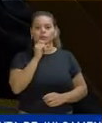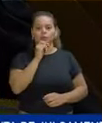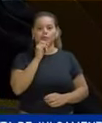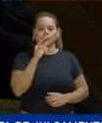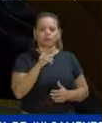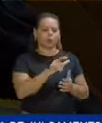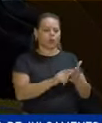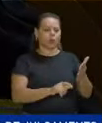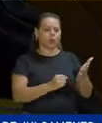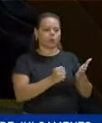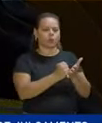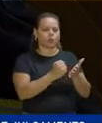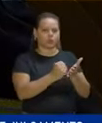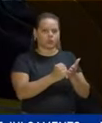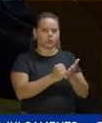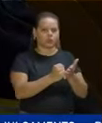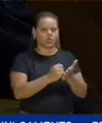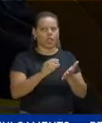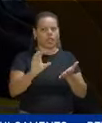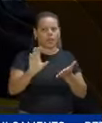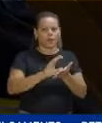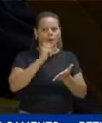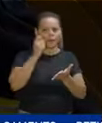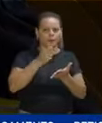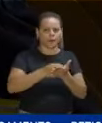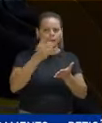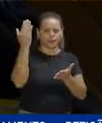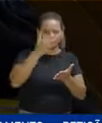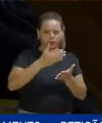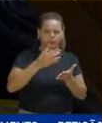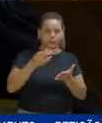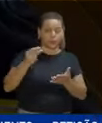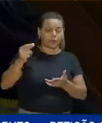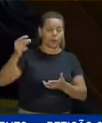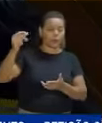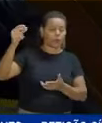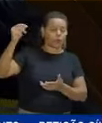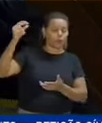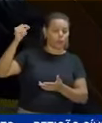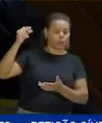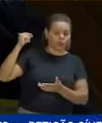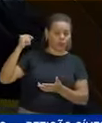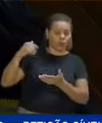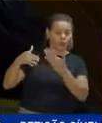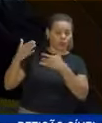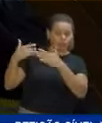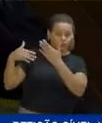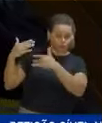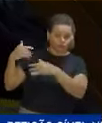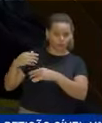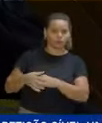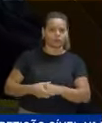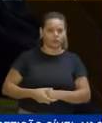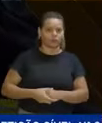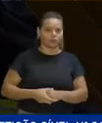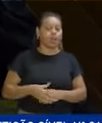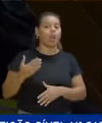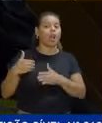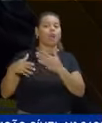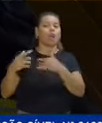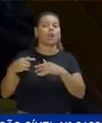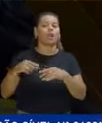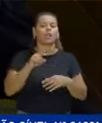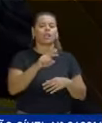procuração constante da prestação de contas ser antiga, anterior à renúncia. Antiga nesse sentido, de anterioridade